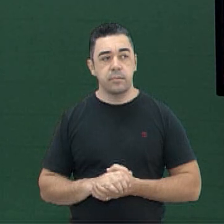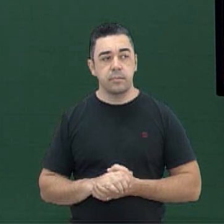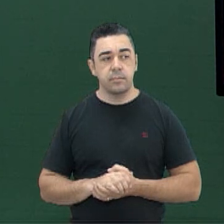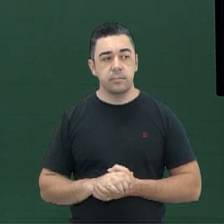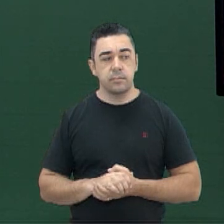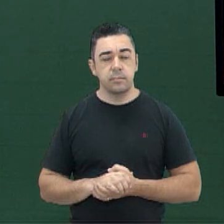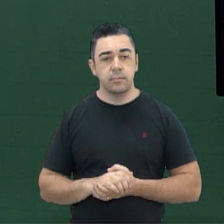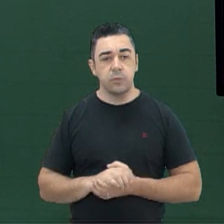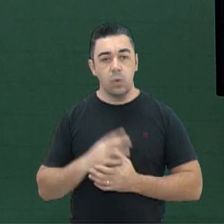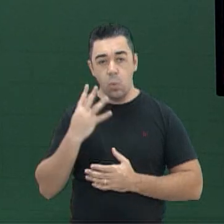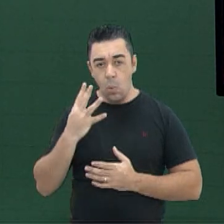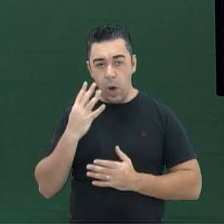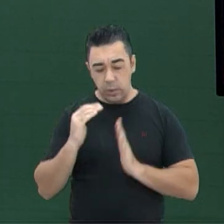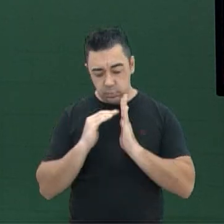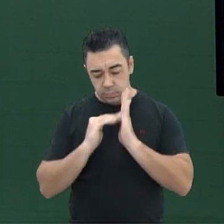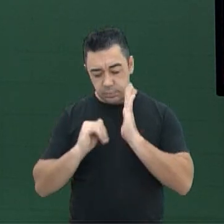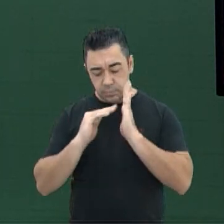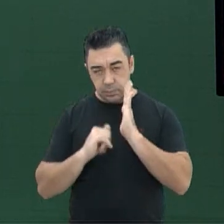4